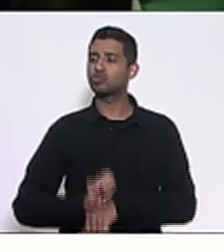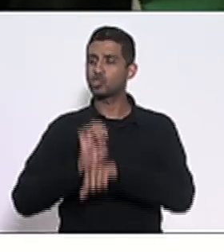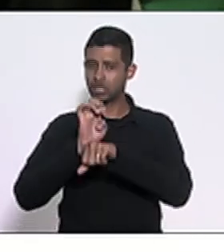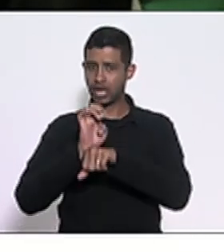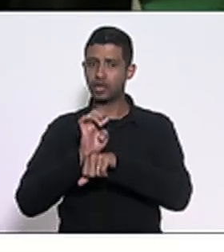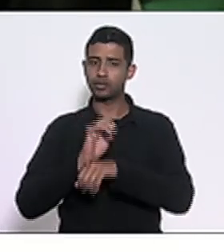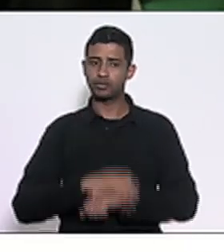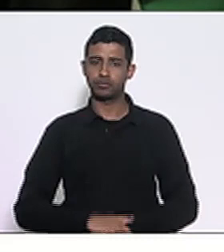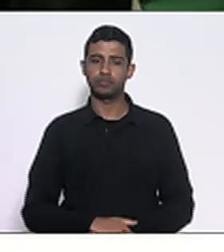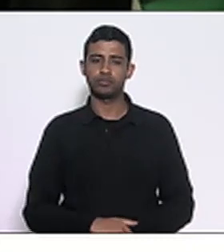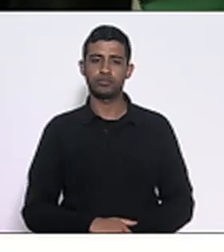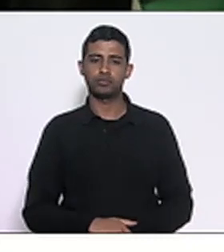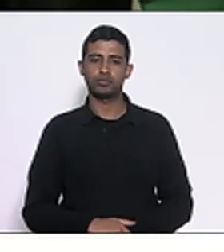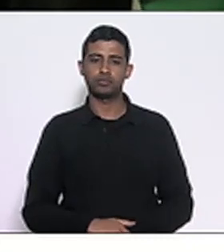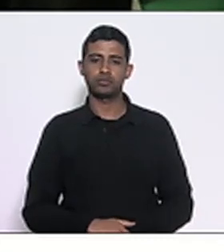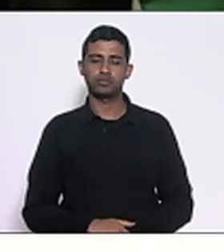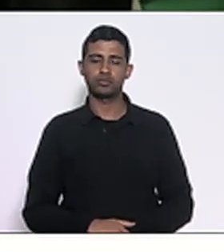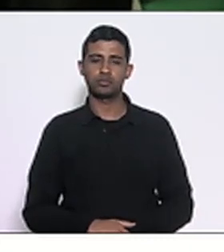na atual